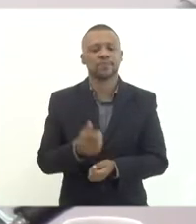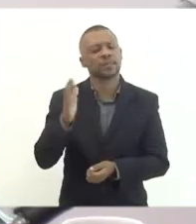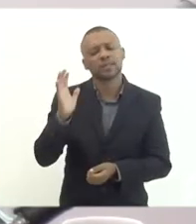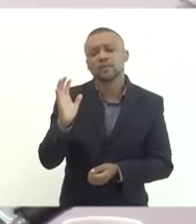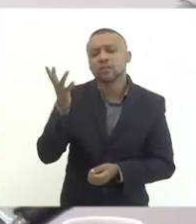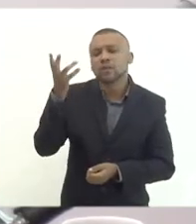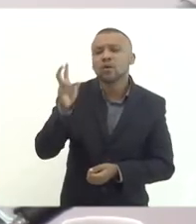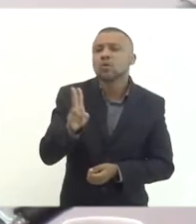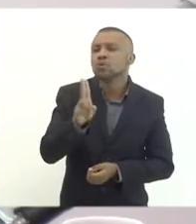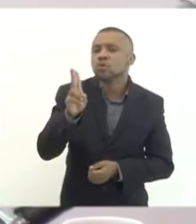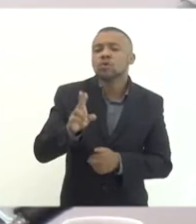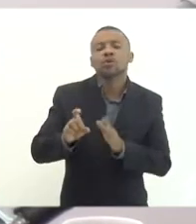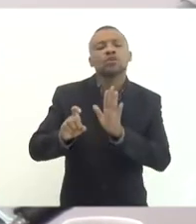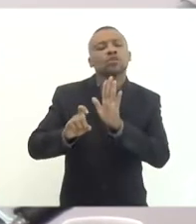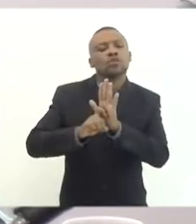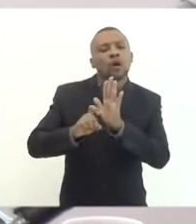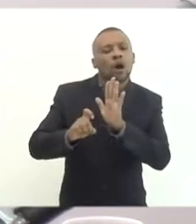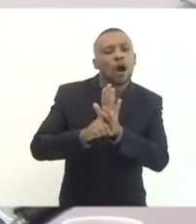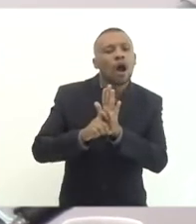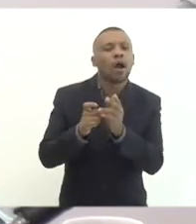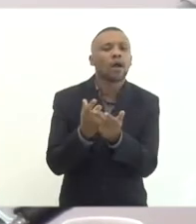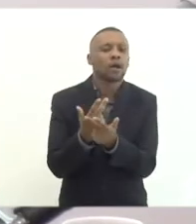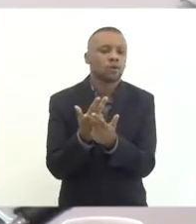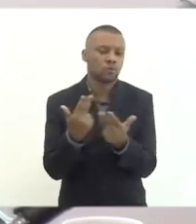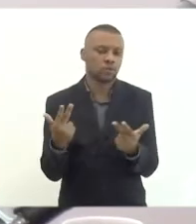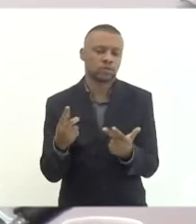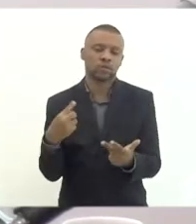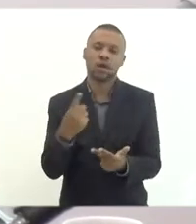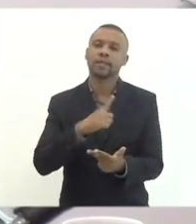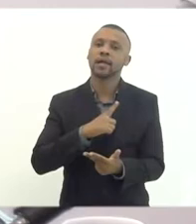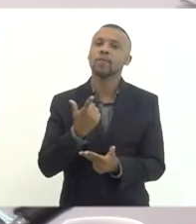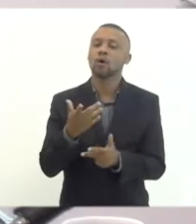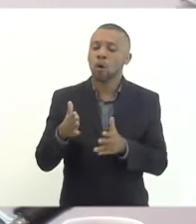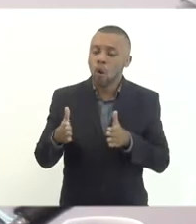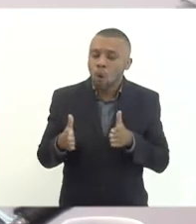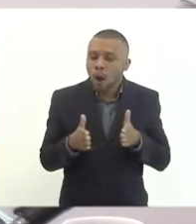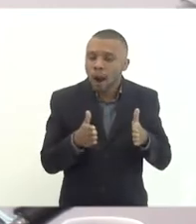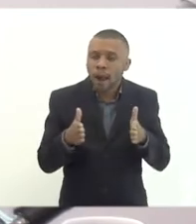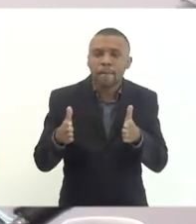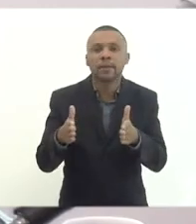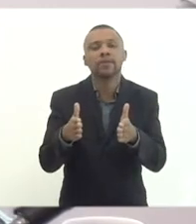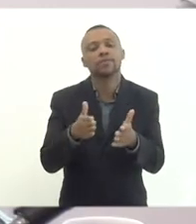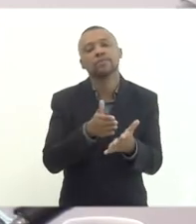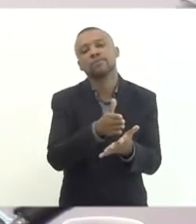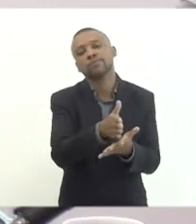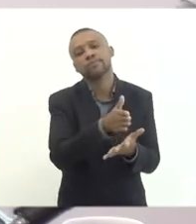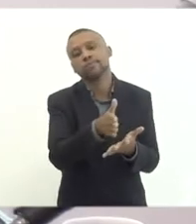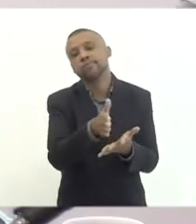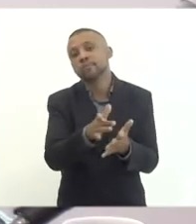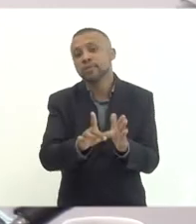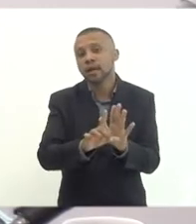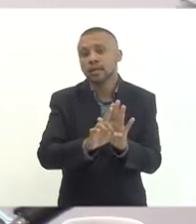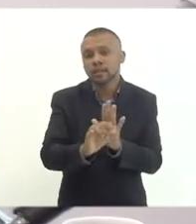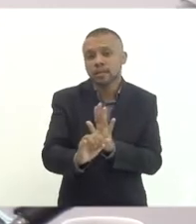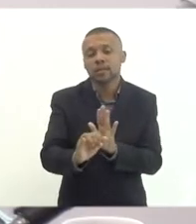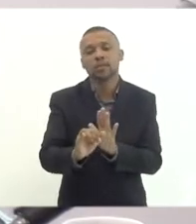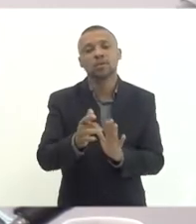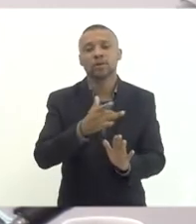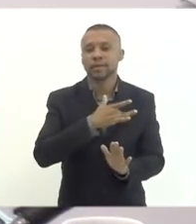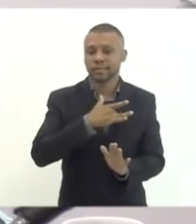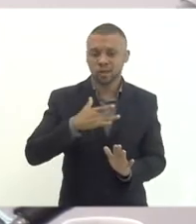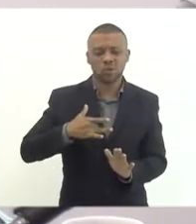de drogas a gente tem aí os caminhos sim das redes de atenção à saúde preconizada pelo